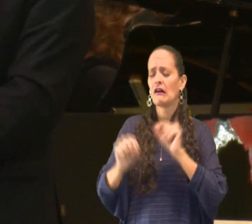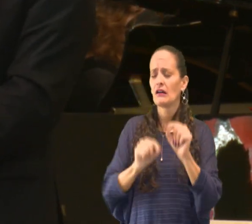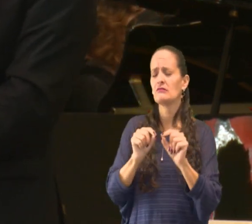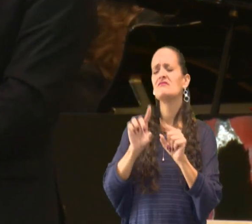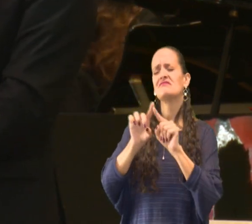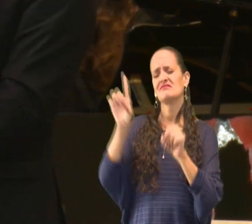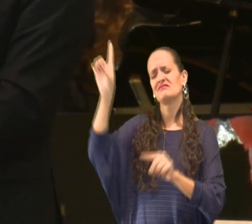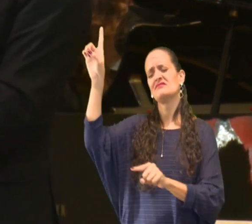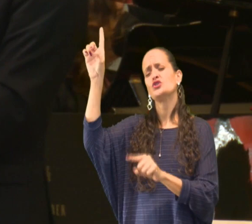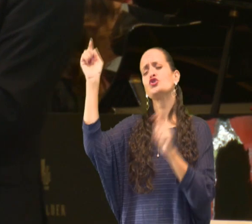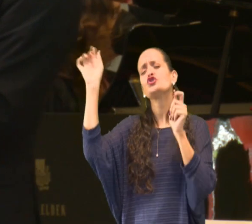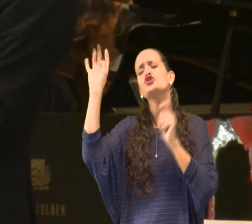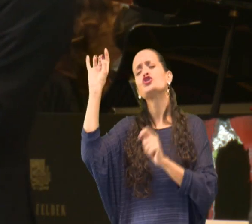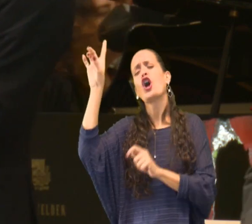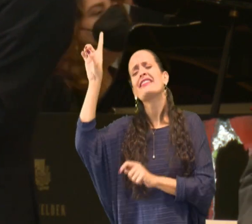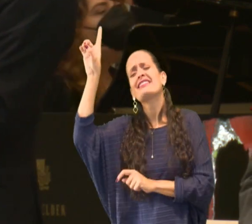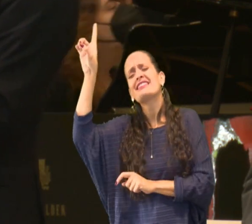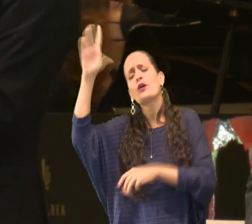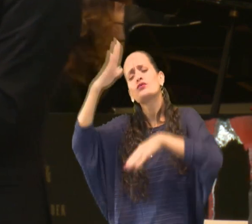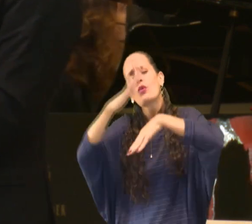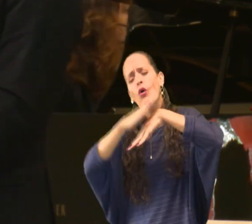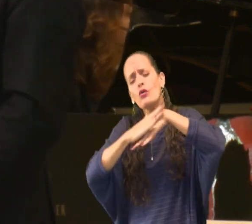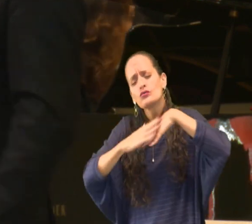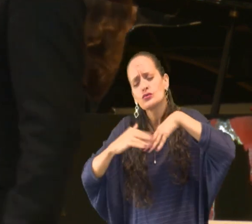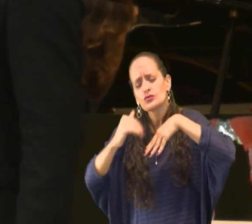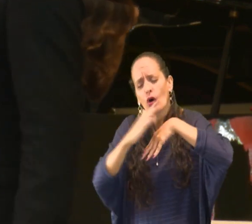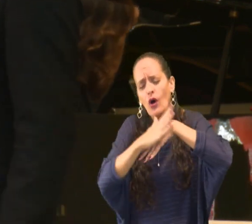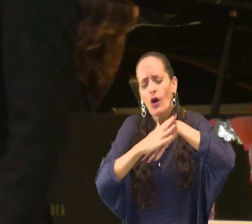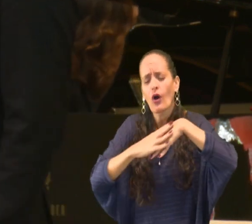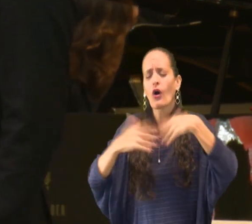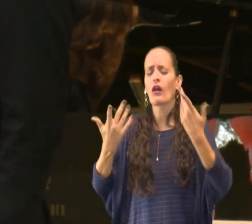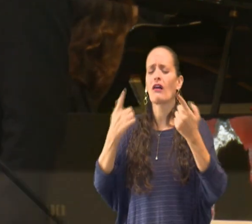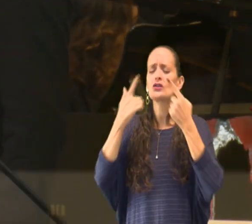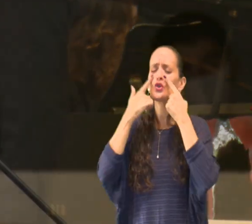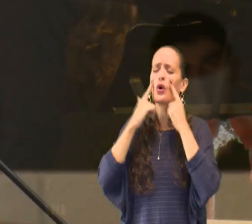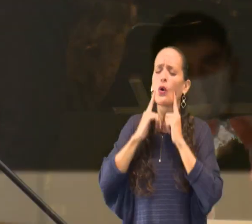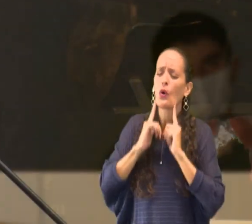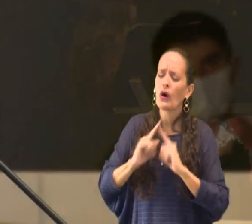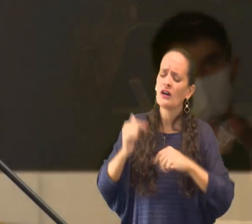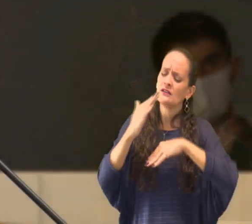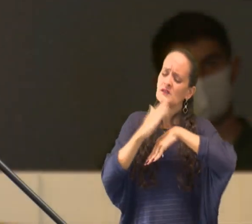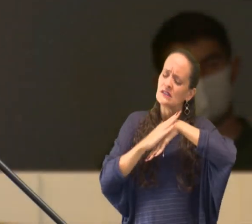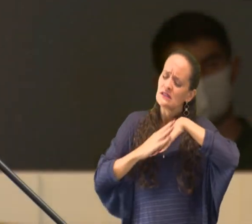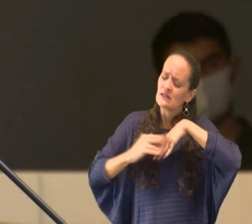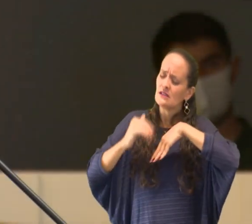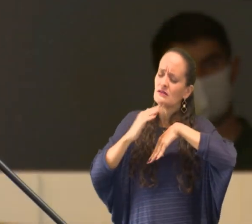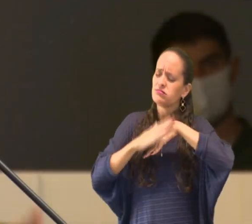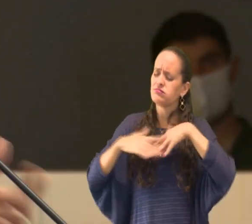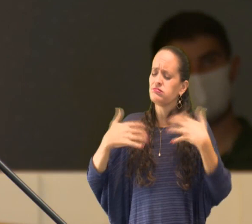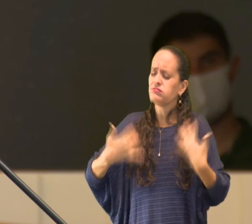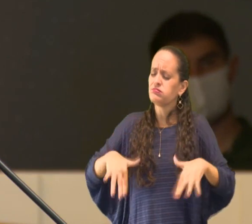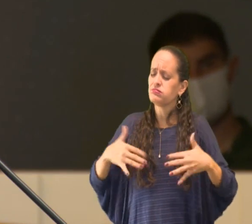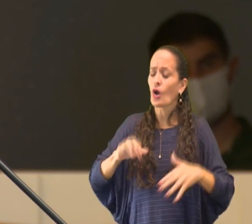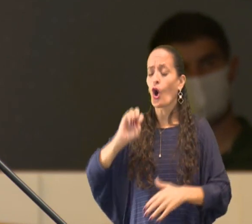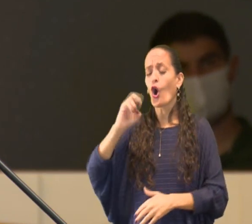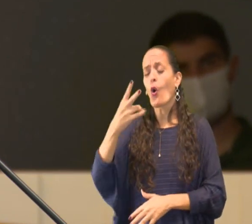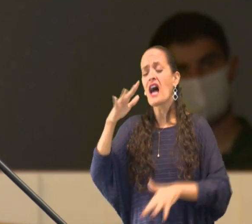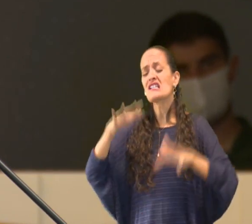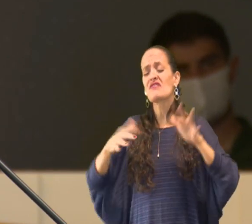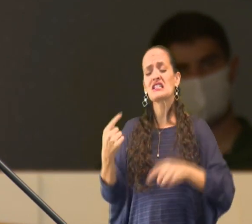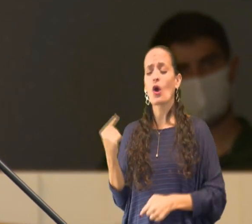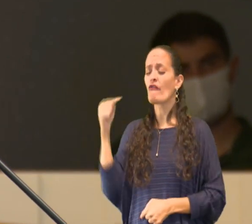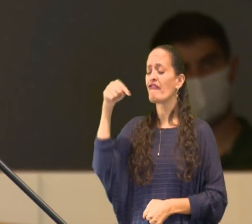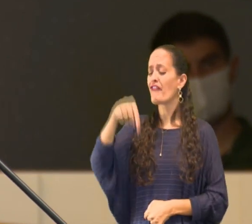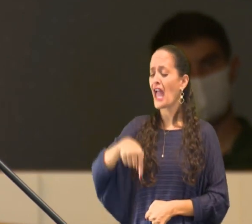intervir, só o Senhor pode consolar aqueles que choram, aqueles, ó Deus, que de repente nem vieram ao culto